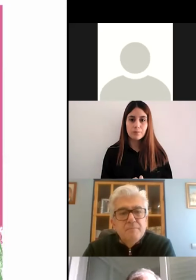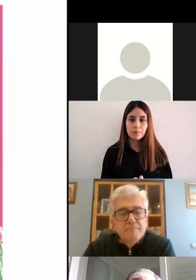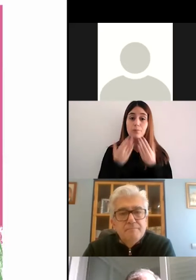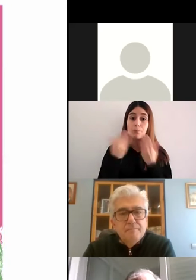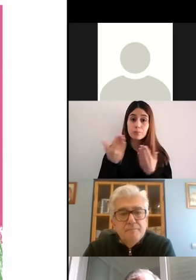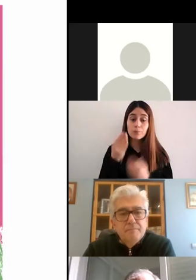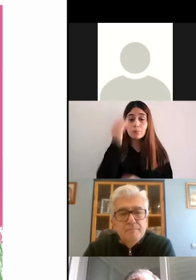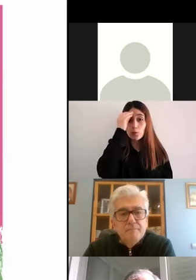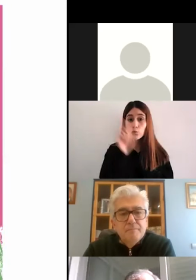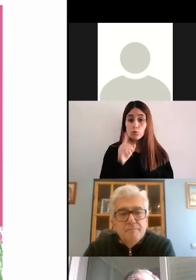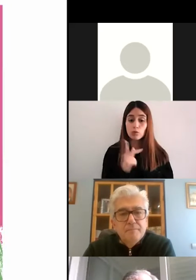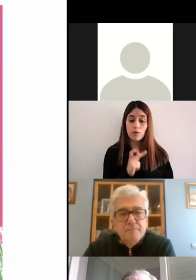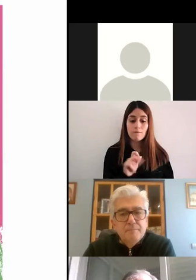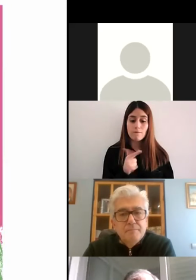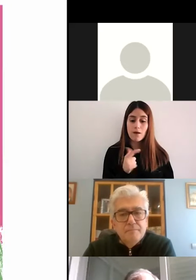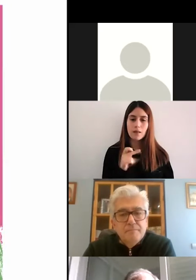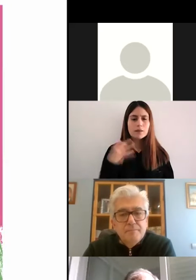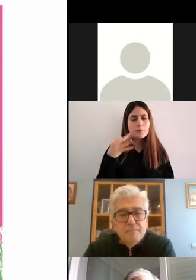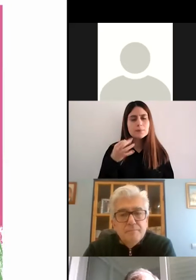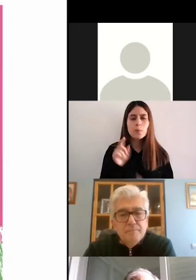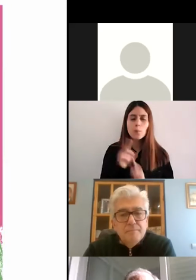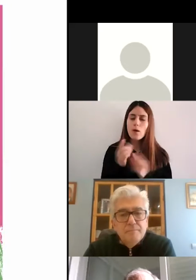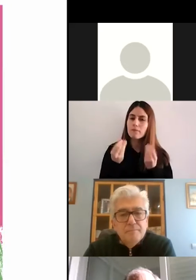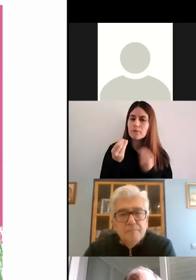Obrigado, professor Walter. É sempre um prazer ouvi-lo.